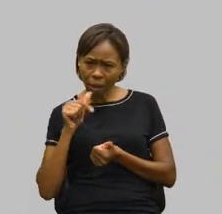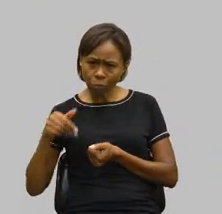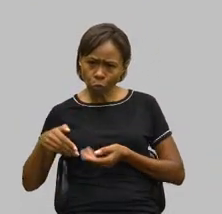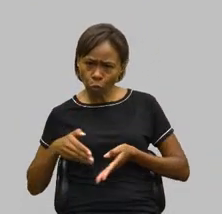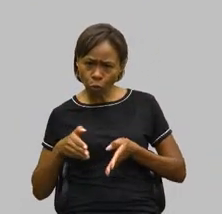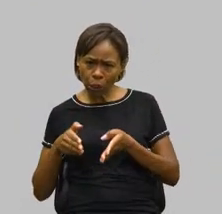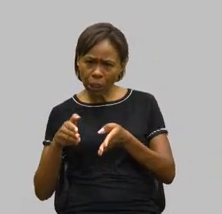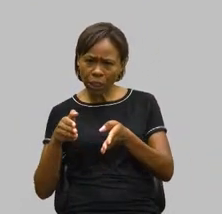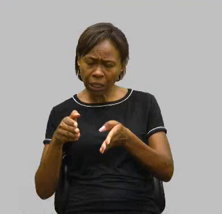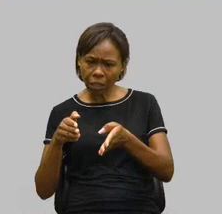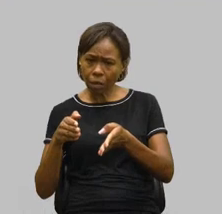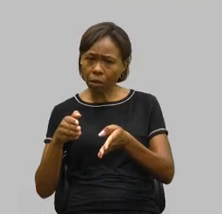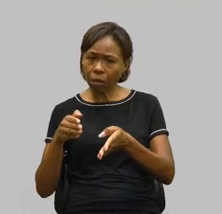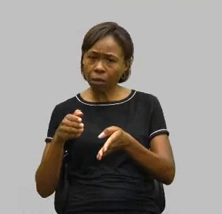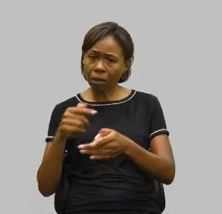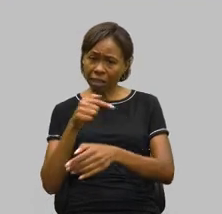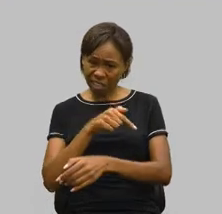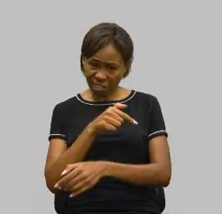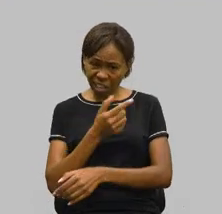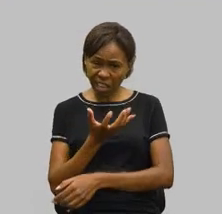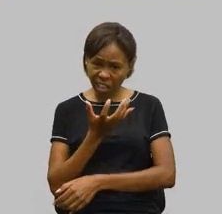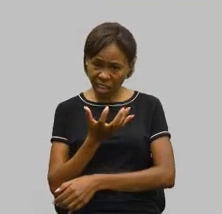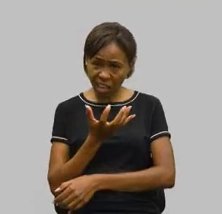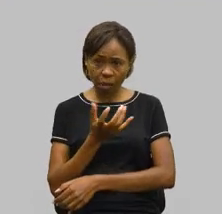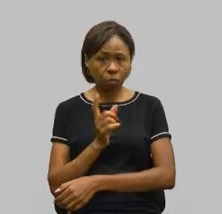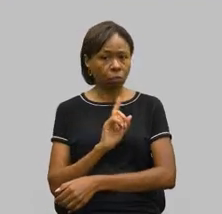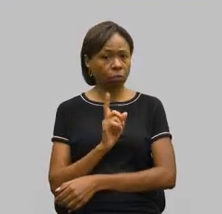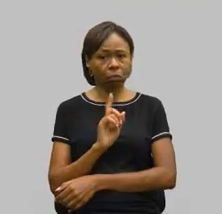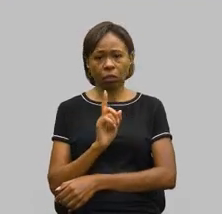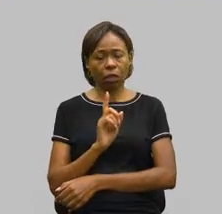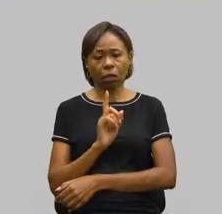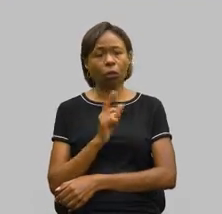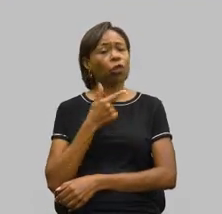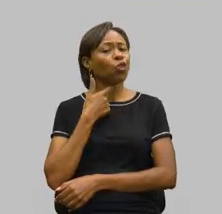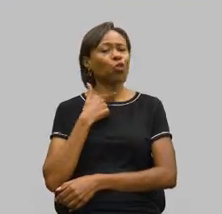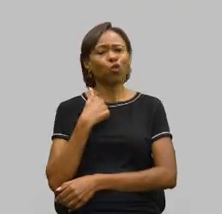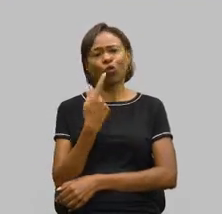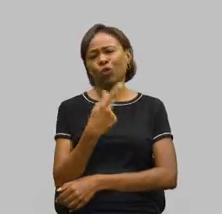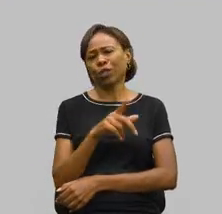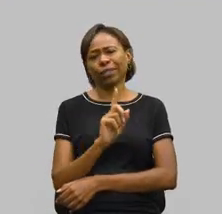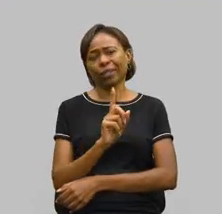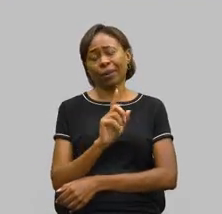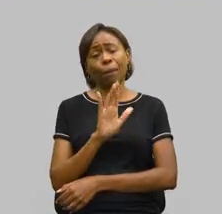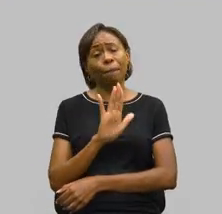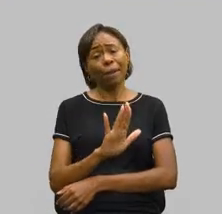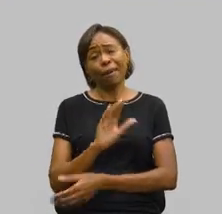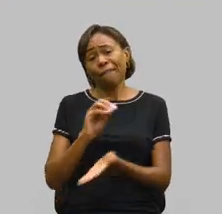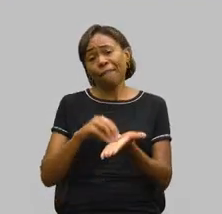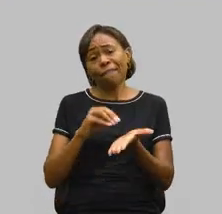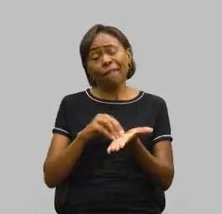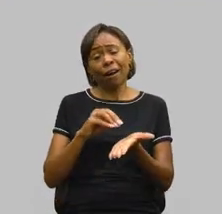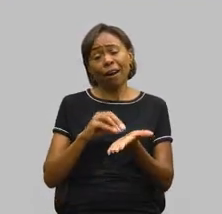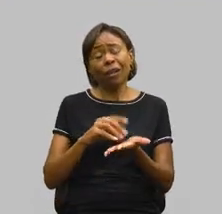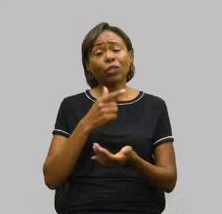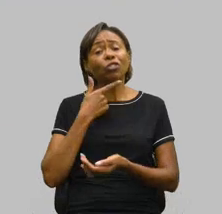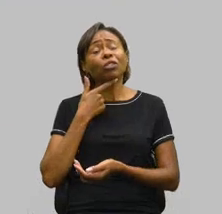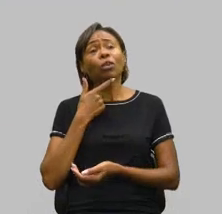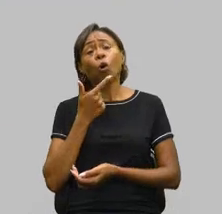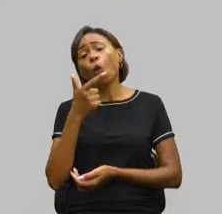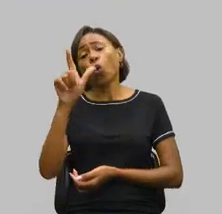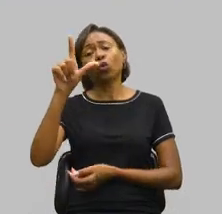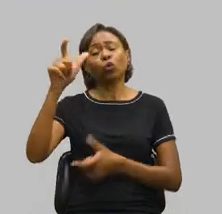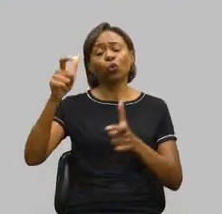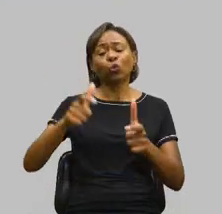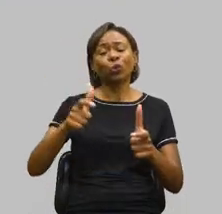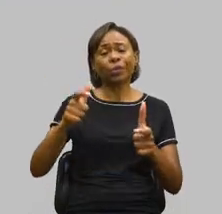ali por opção está ali por falta de opção de política pública de moradia